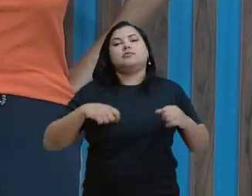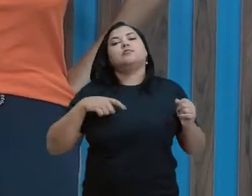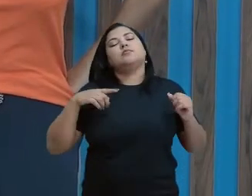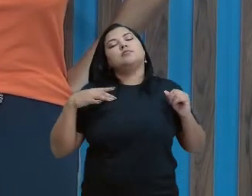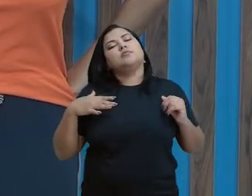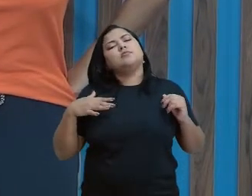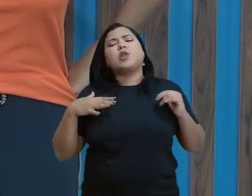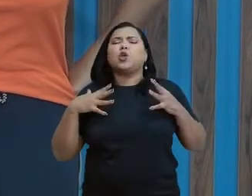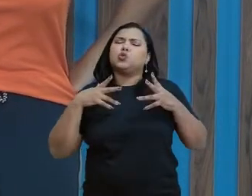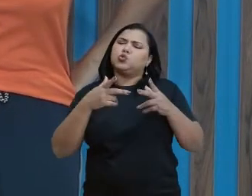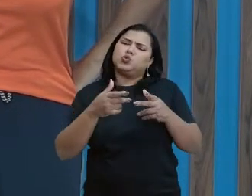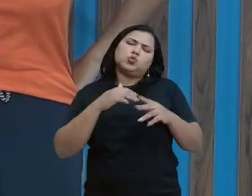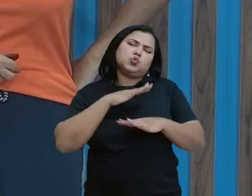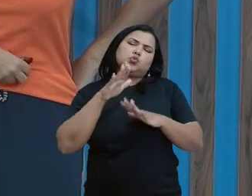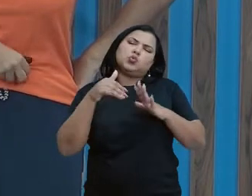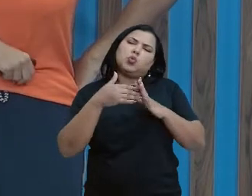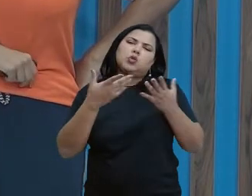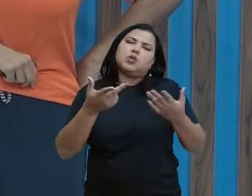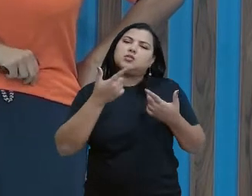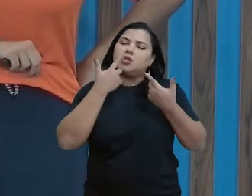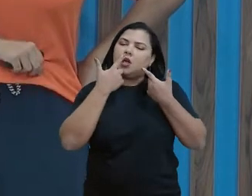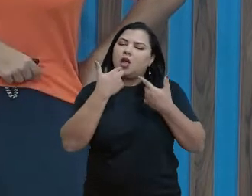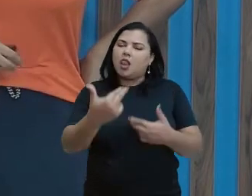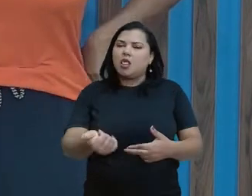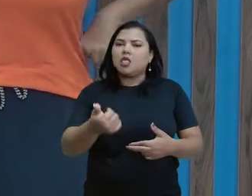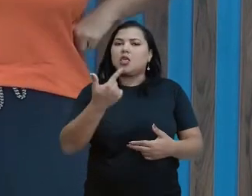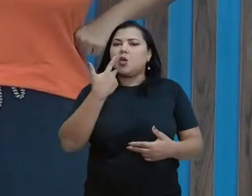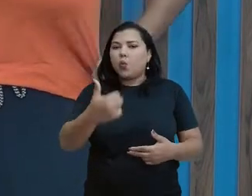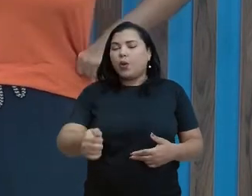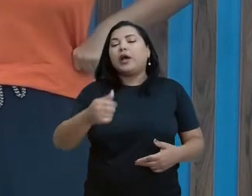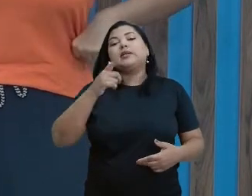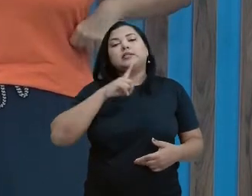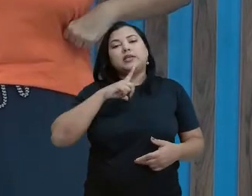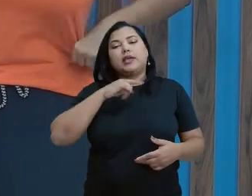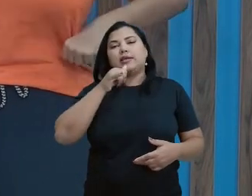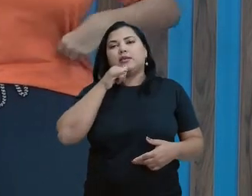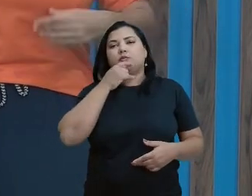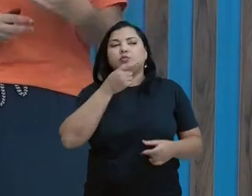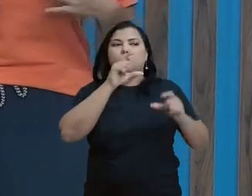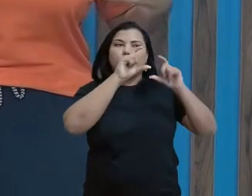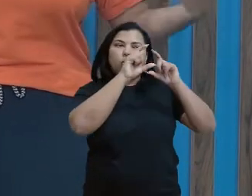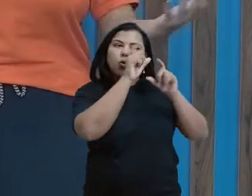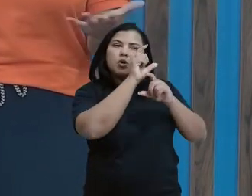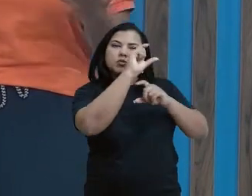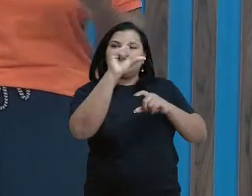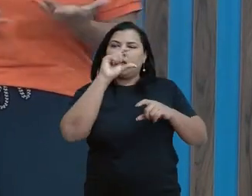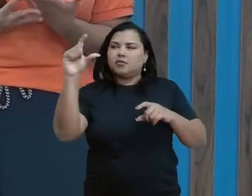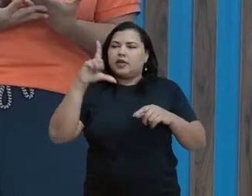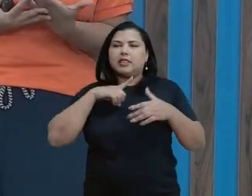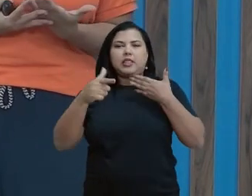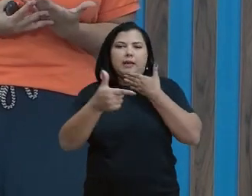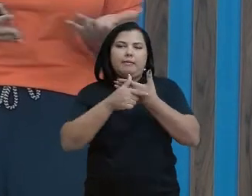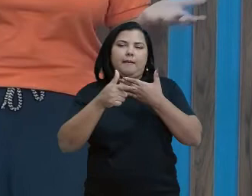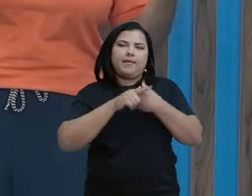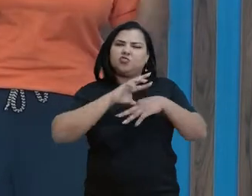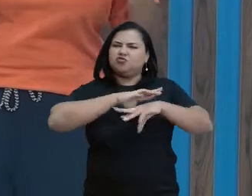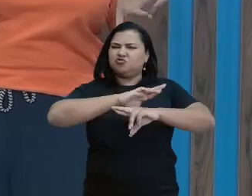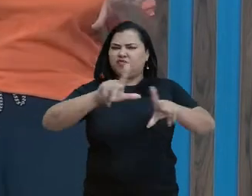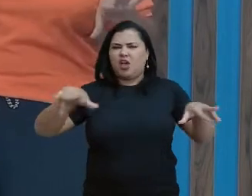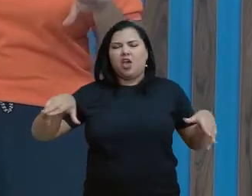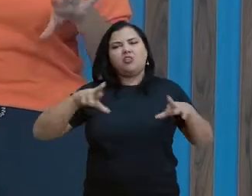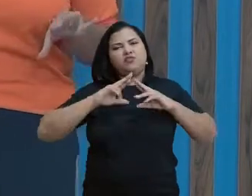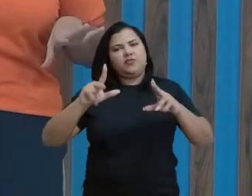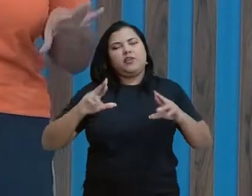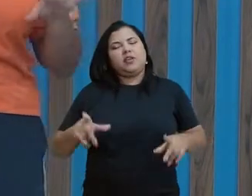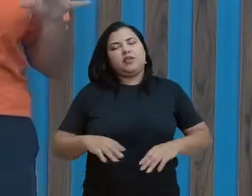todas as línguas possuem de ser polissêmica, dos termos poderem exercer diversas funções. E isso